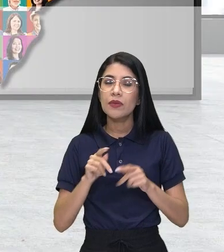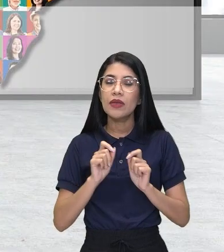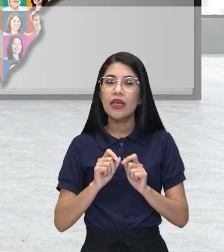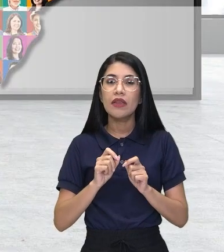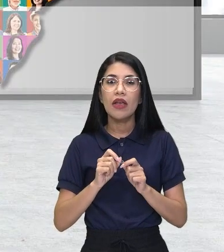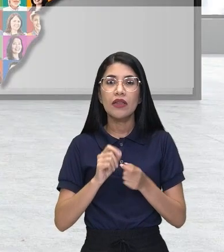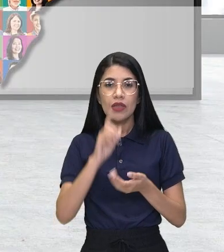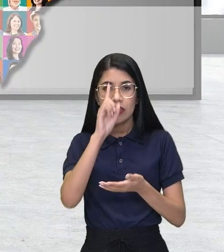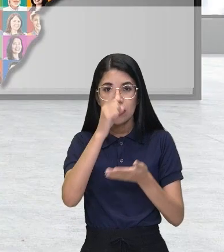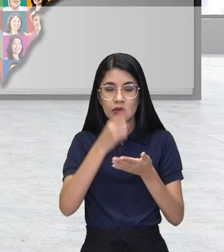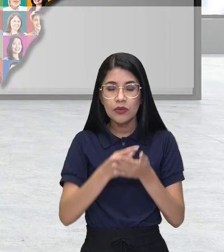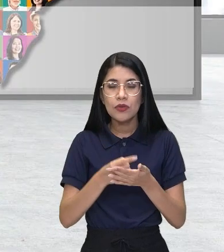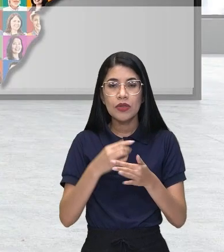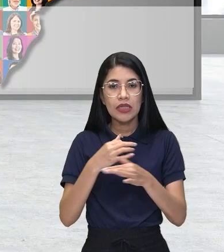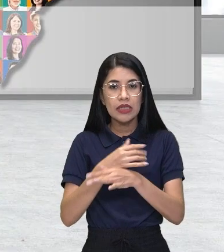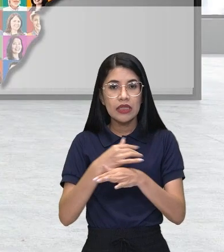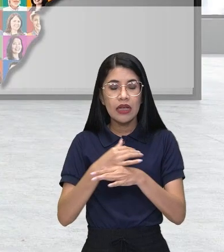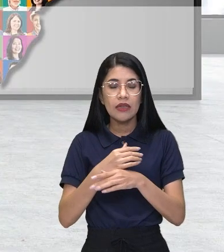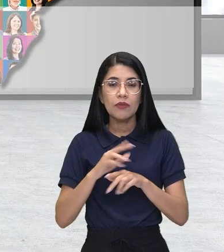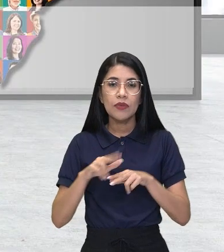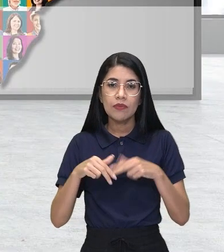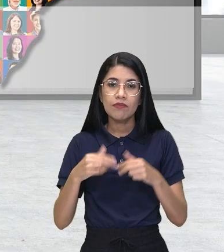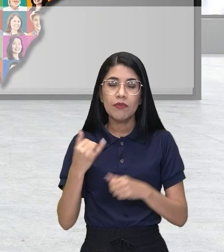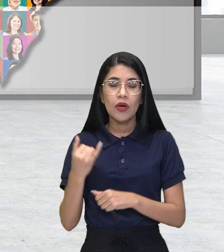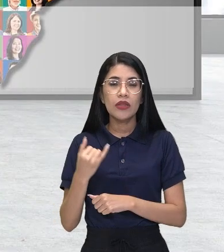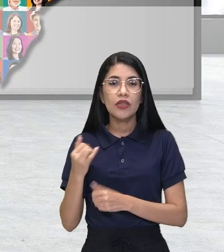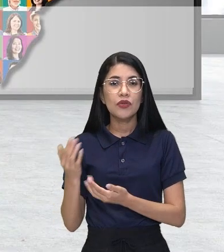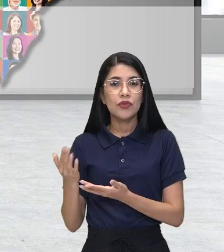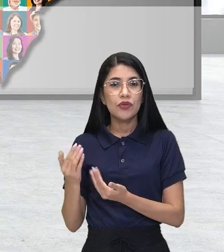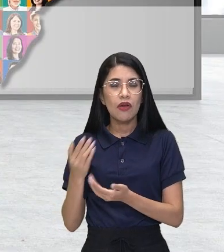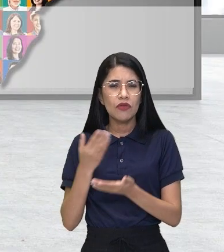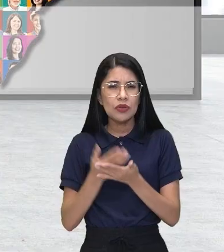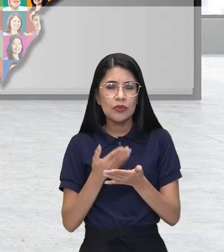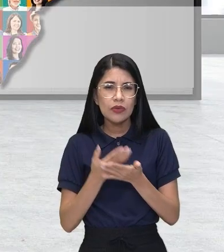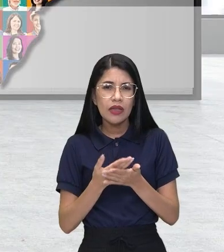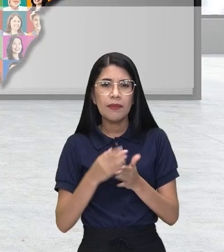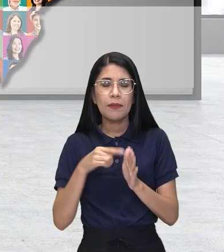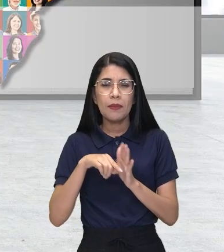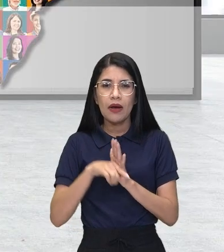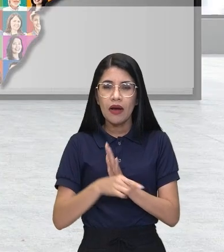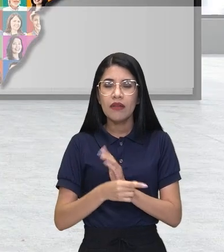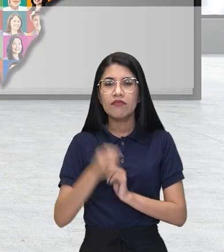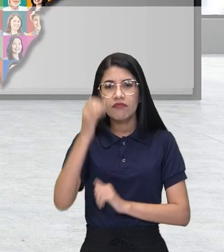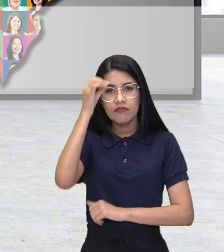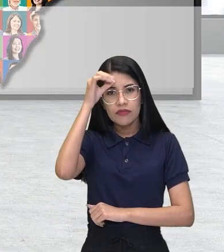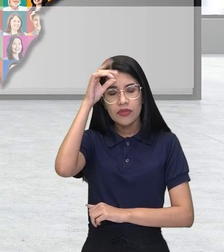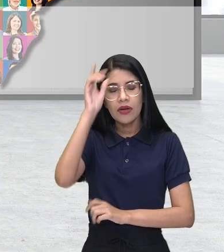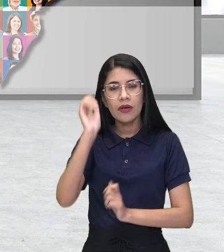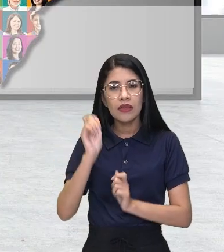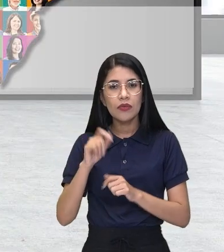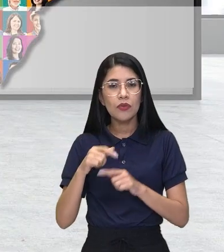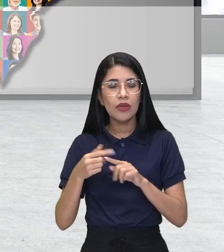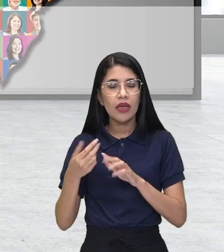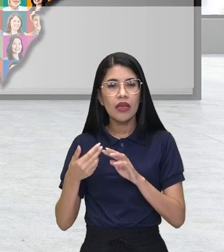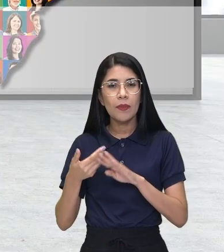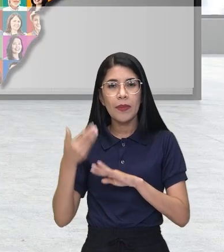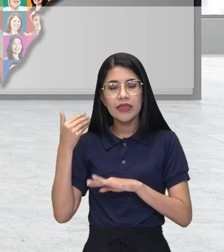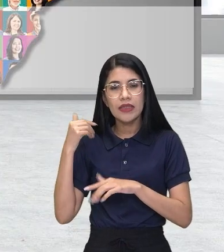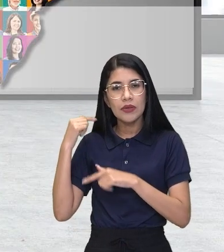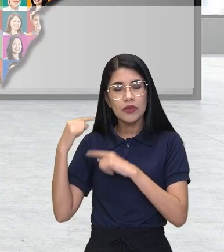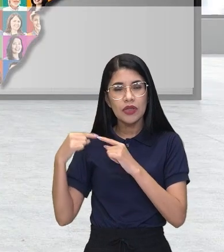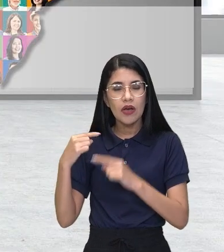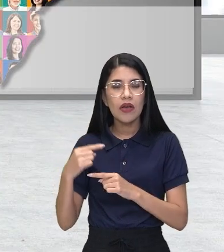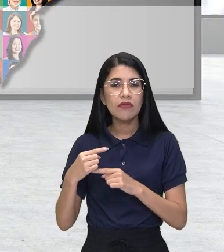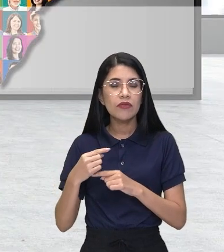das cidades. Então é importante para a população mais jovem, que está estudando, que está compreendendo um pouco mais do que das gerações, né, que estão aí há